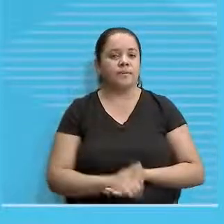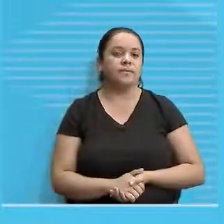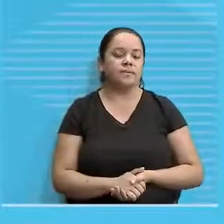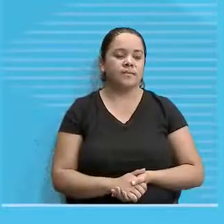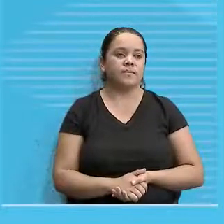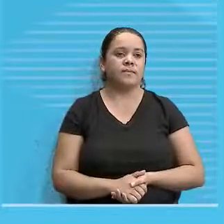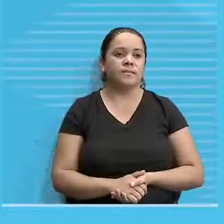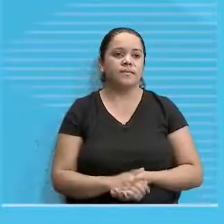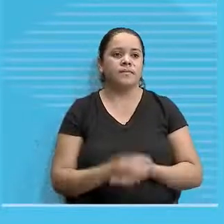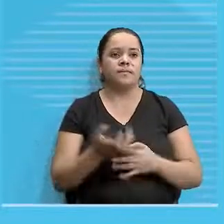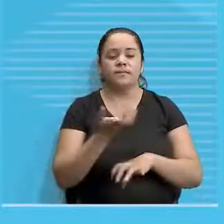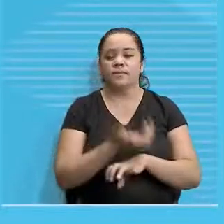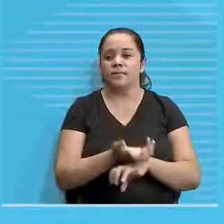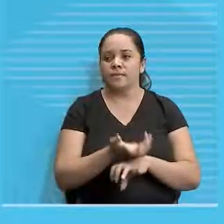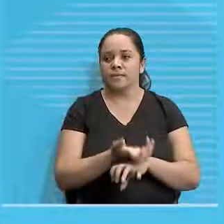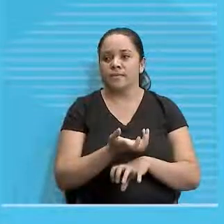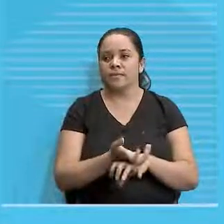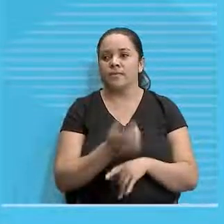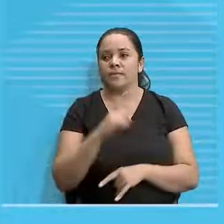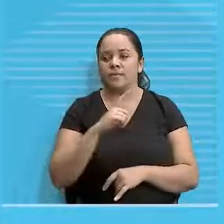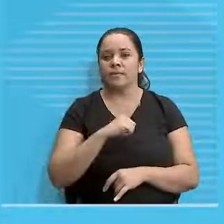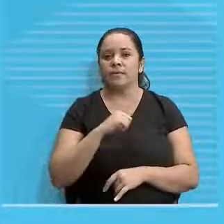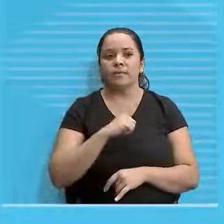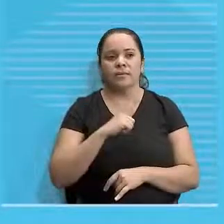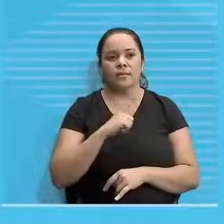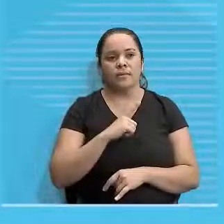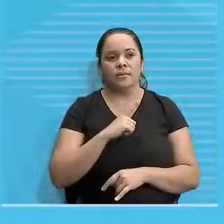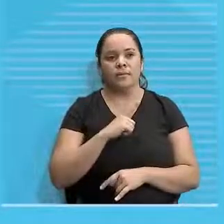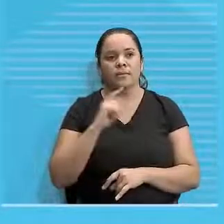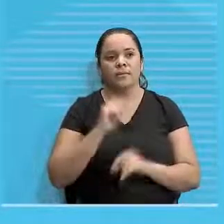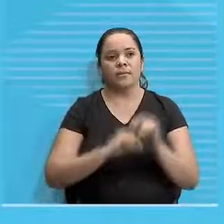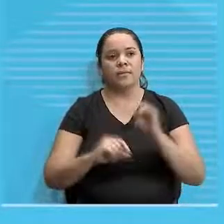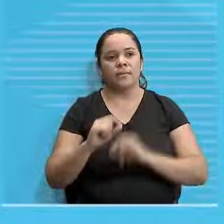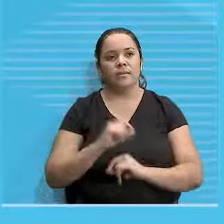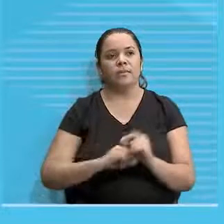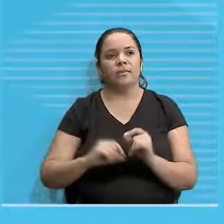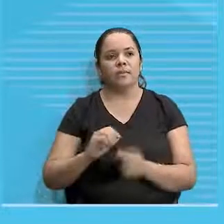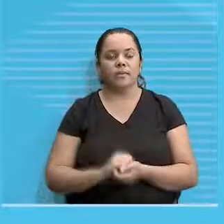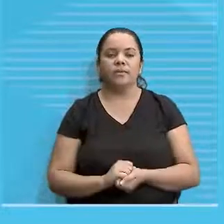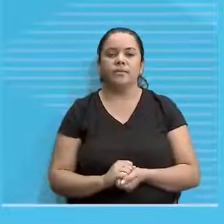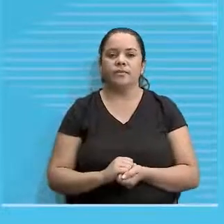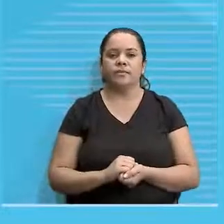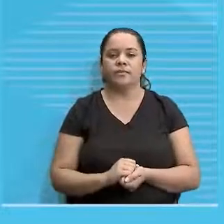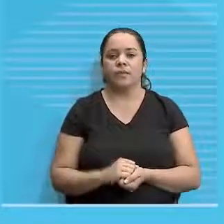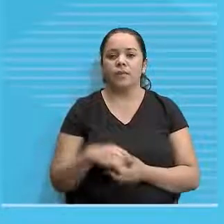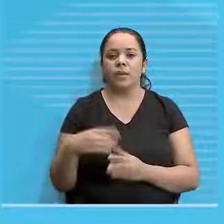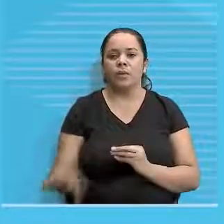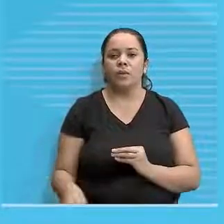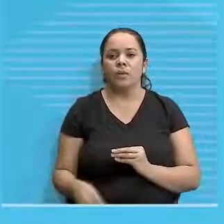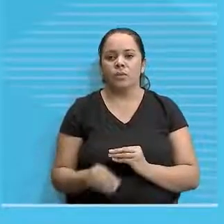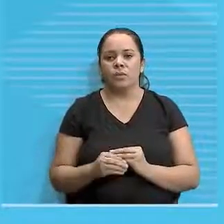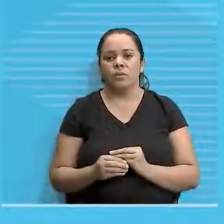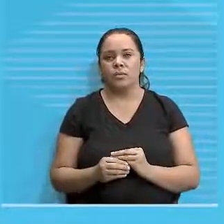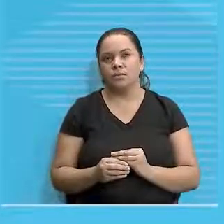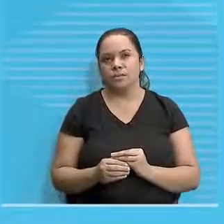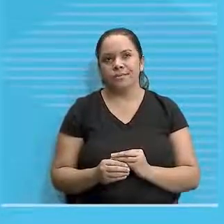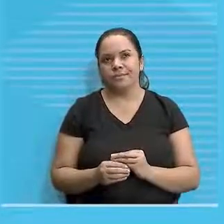uma disciplina em que existia muito aquele estereótipo de que ela contribuiria para que vocês